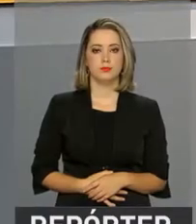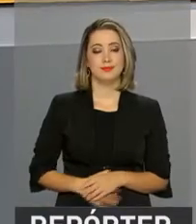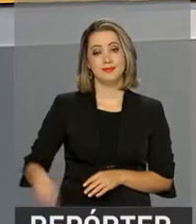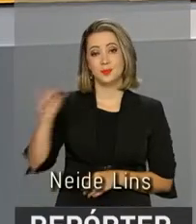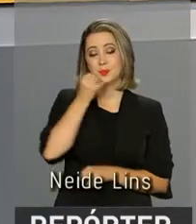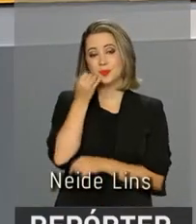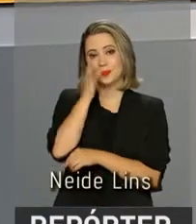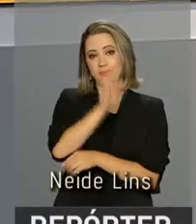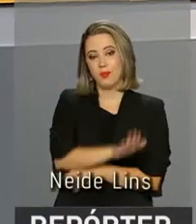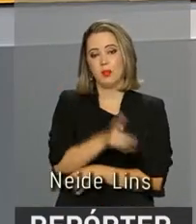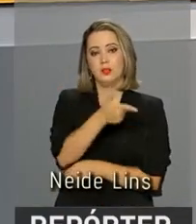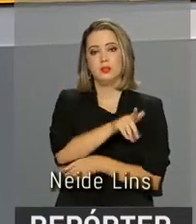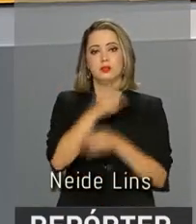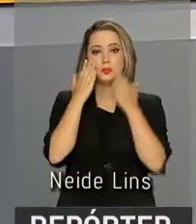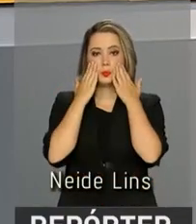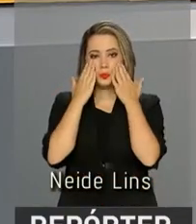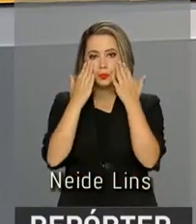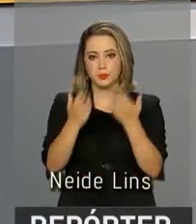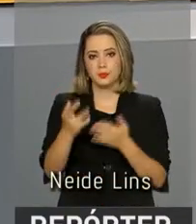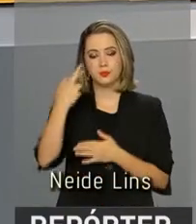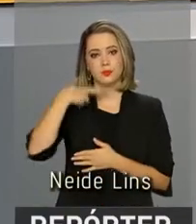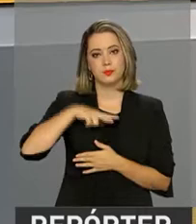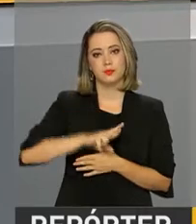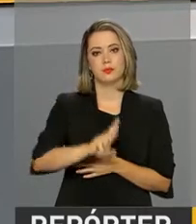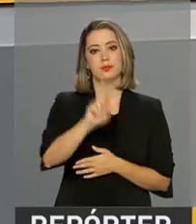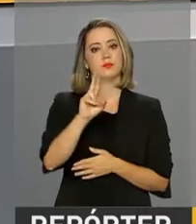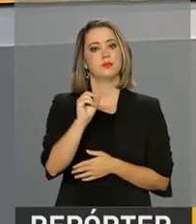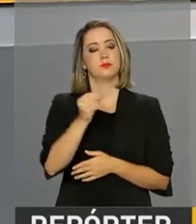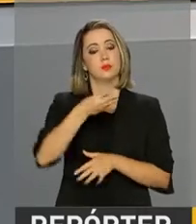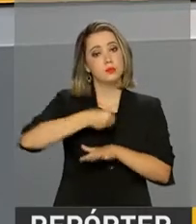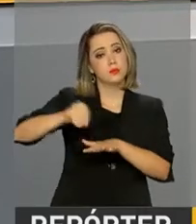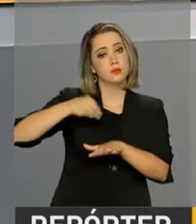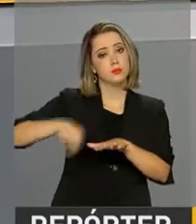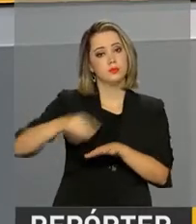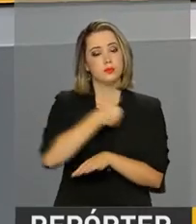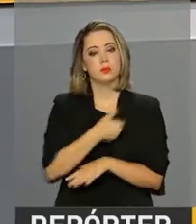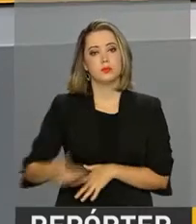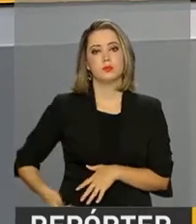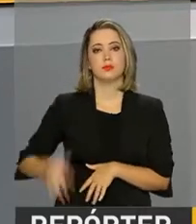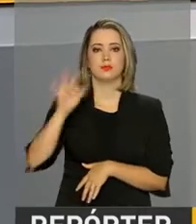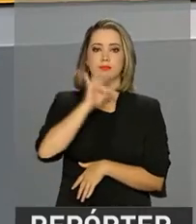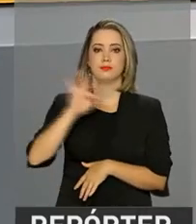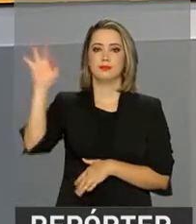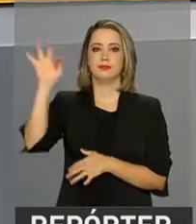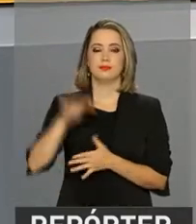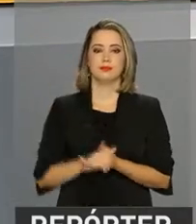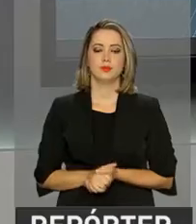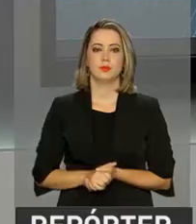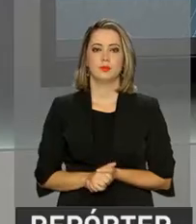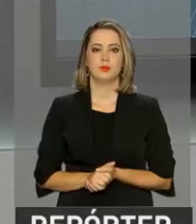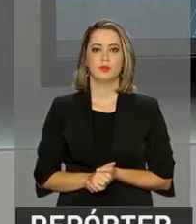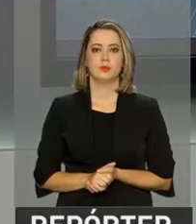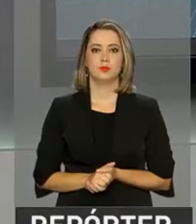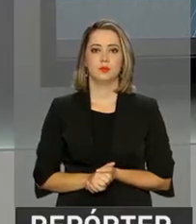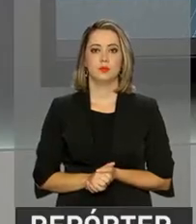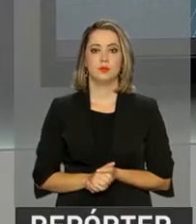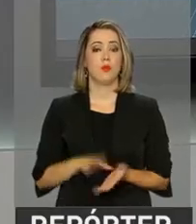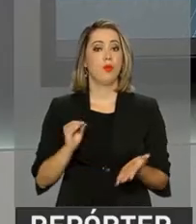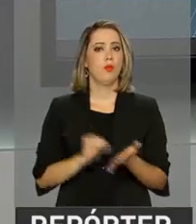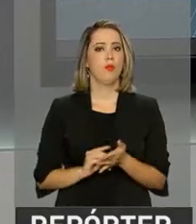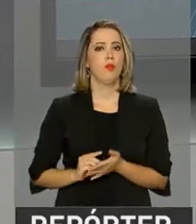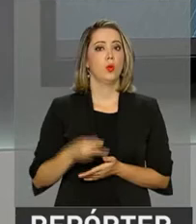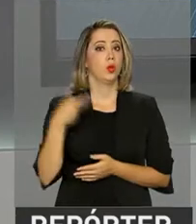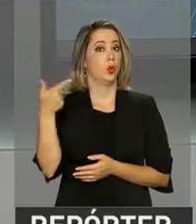Olá, boa tarde. Estamos de volta com mais uma edição do Repórter NBR e as notícias do governo federal. Faltando